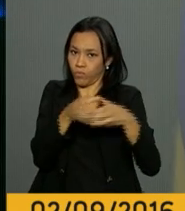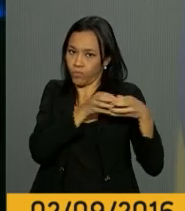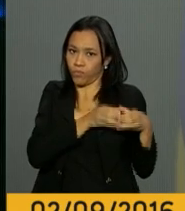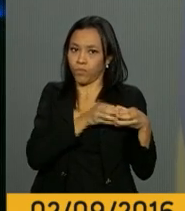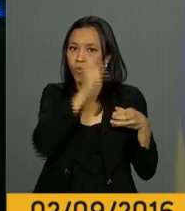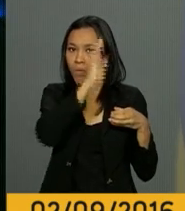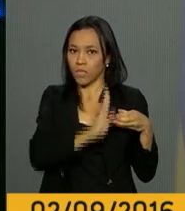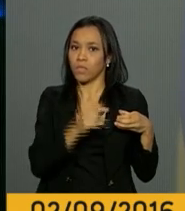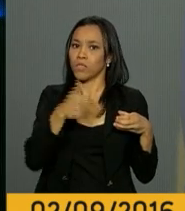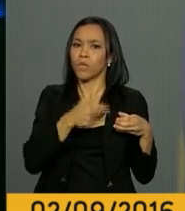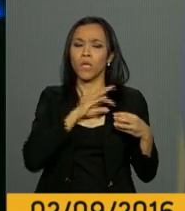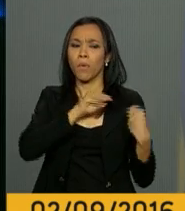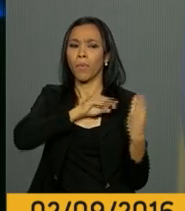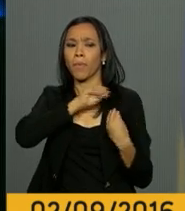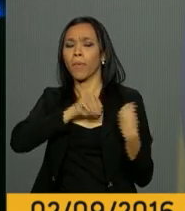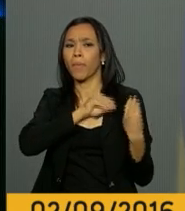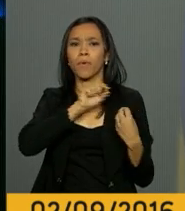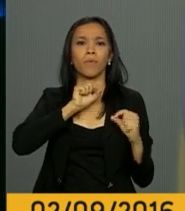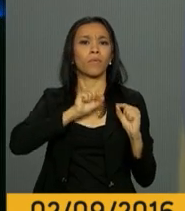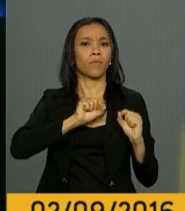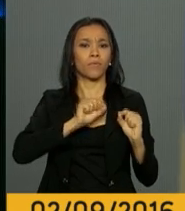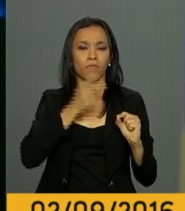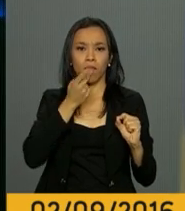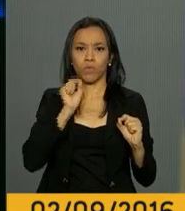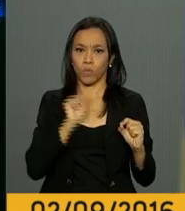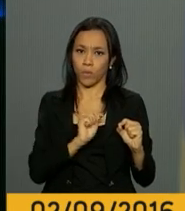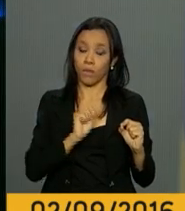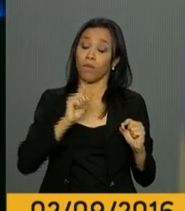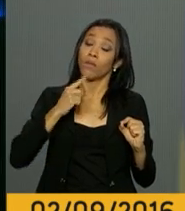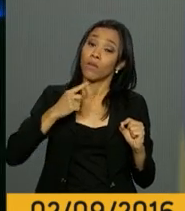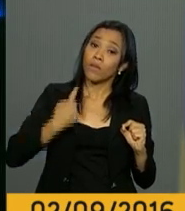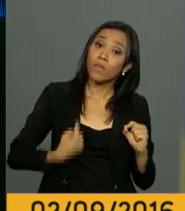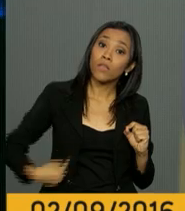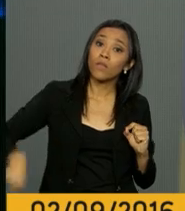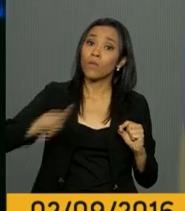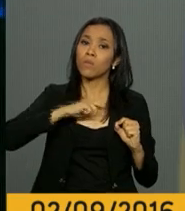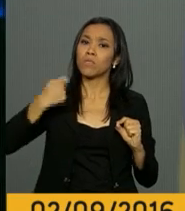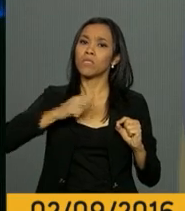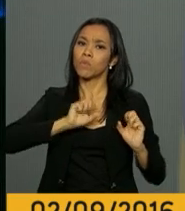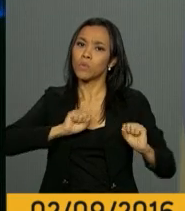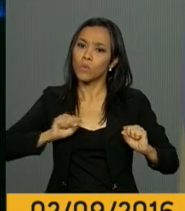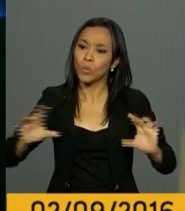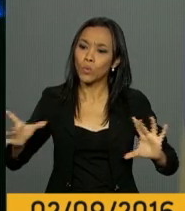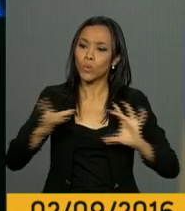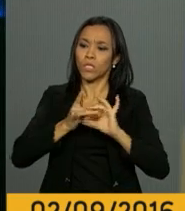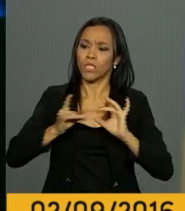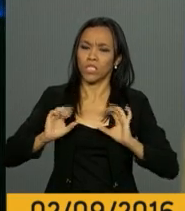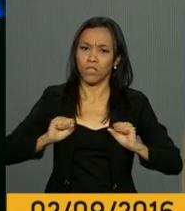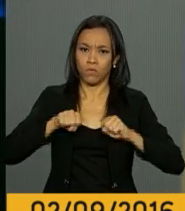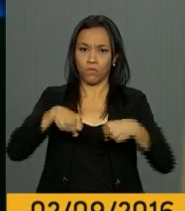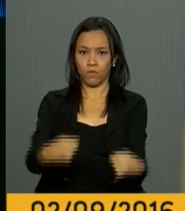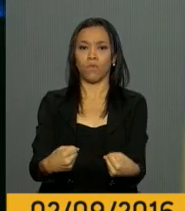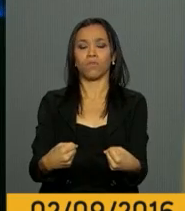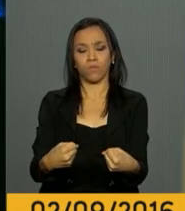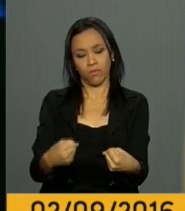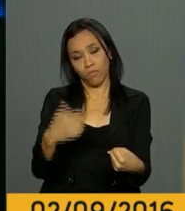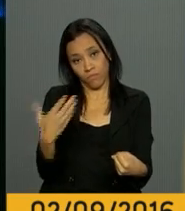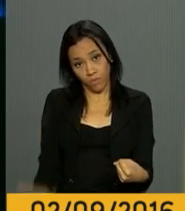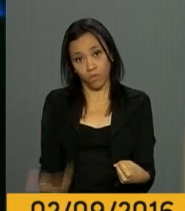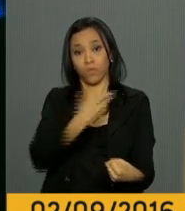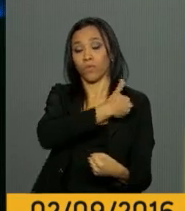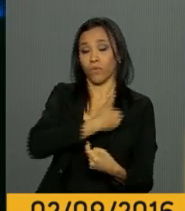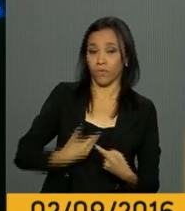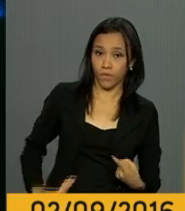dizíamos da necessidade inafastável de unirmos todos os esforços, ou seja, o poder